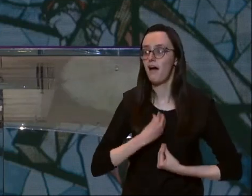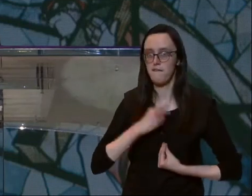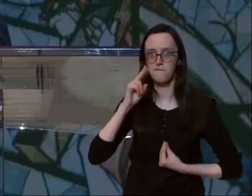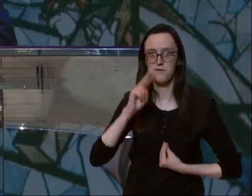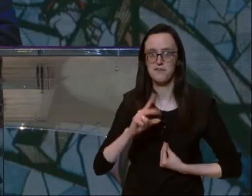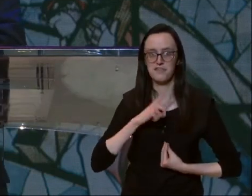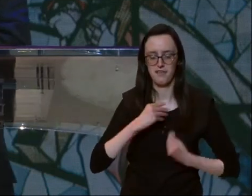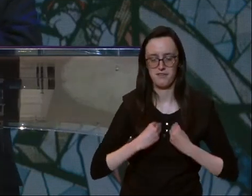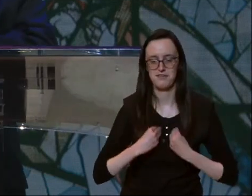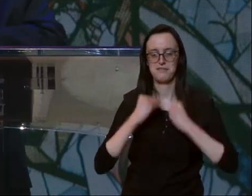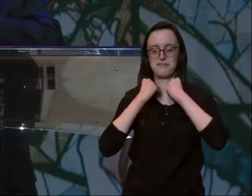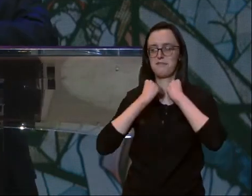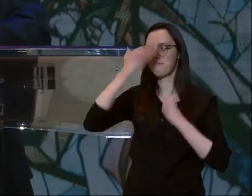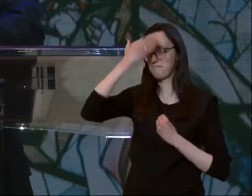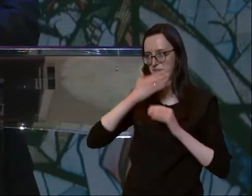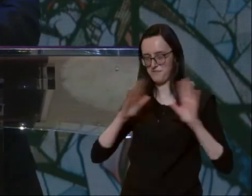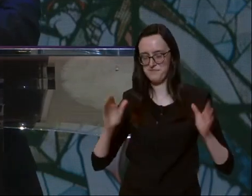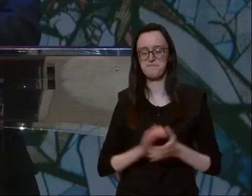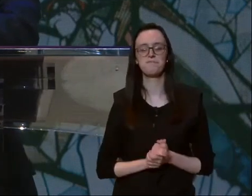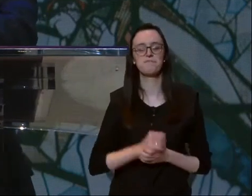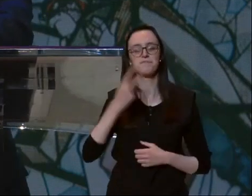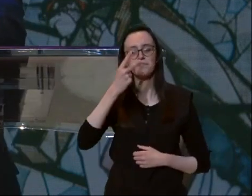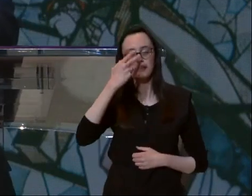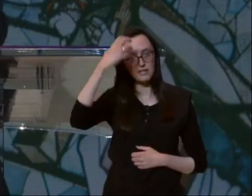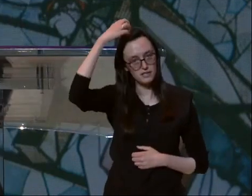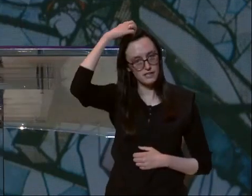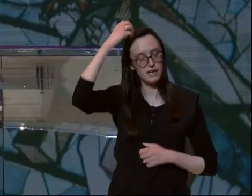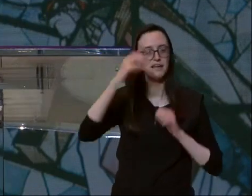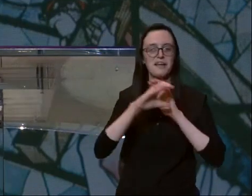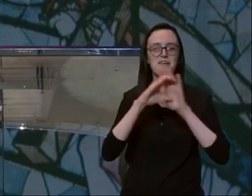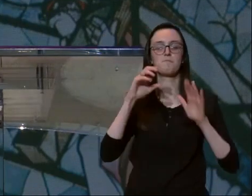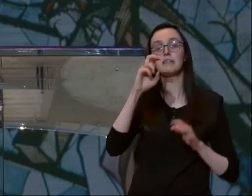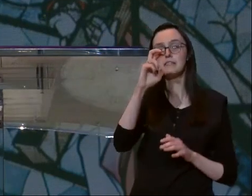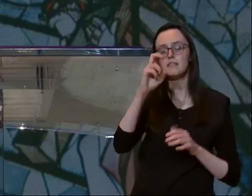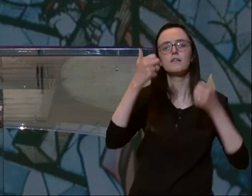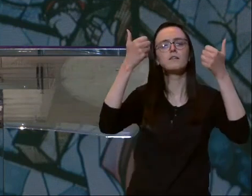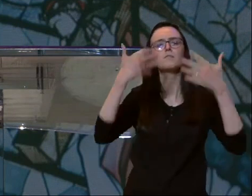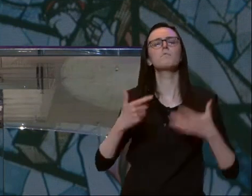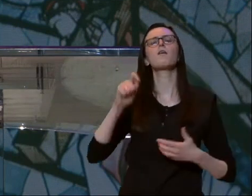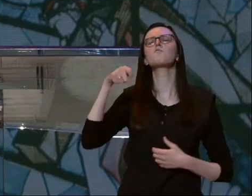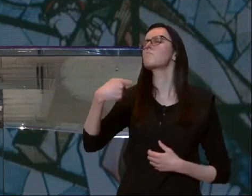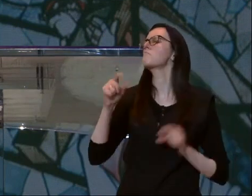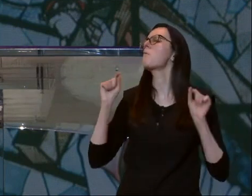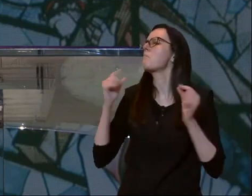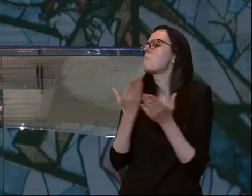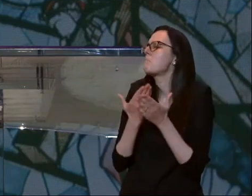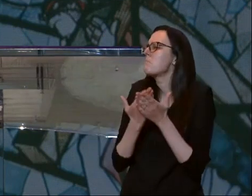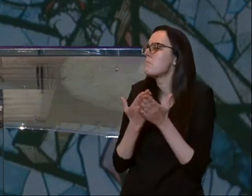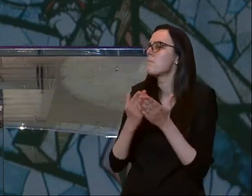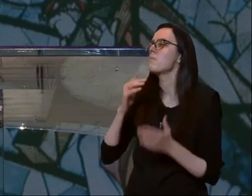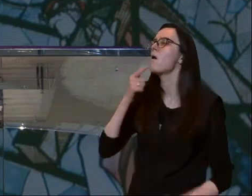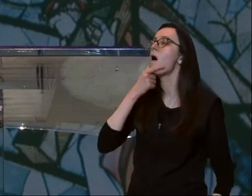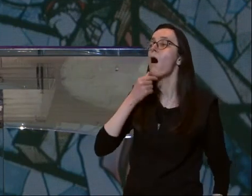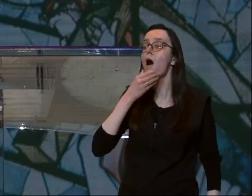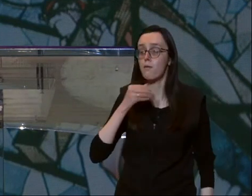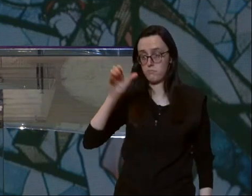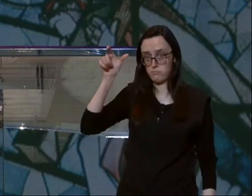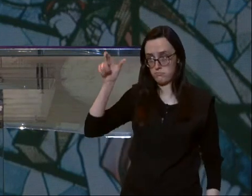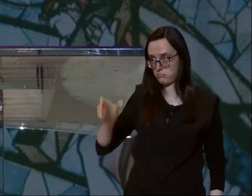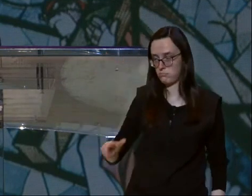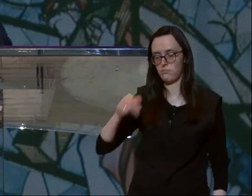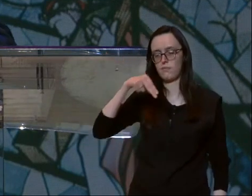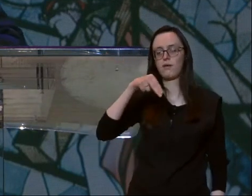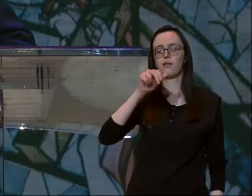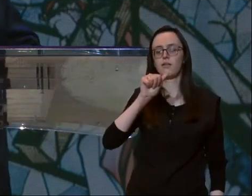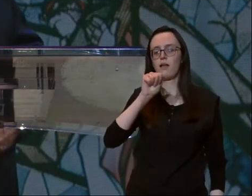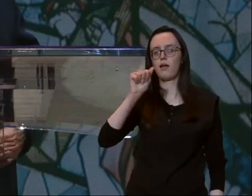aqui. Segundo Reis, capítulo 5, vai nos falar sobre Naamã.